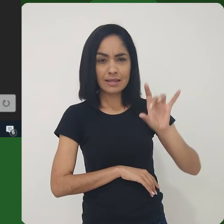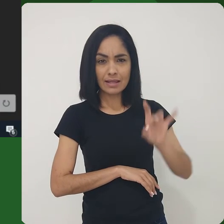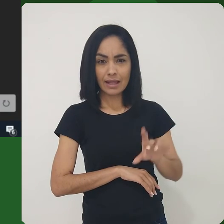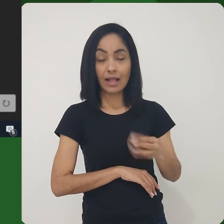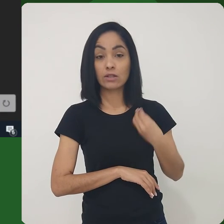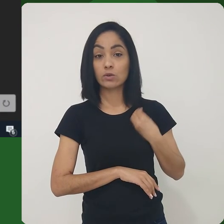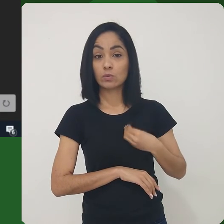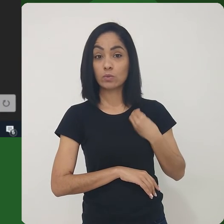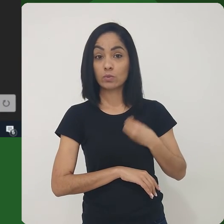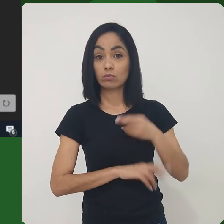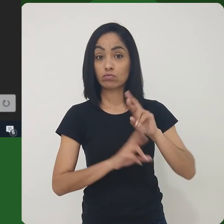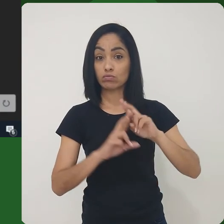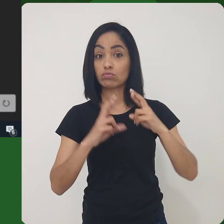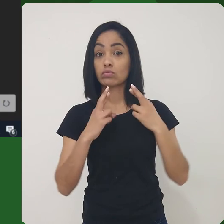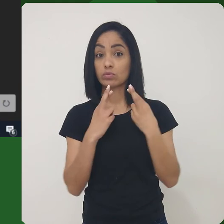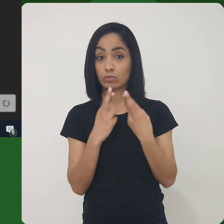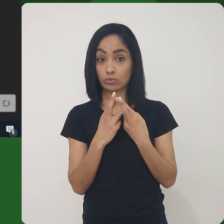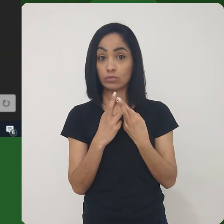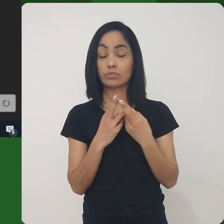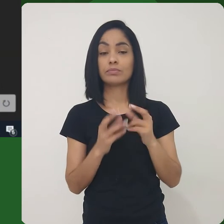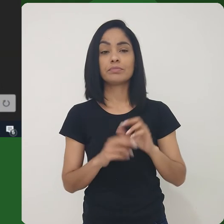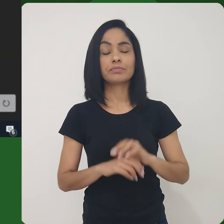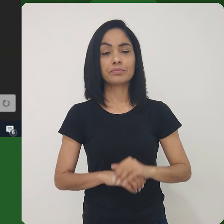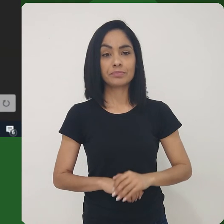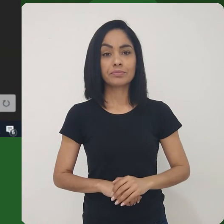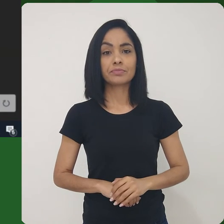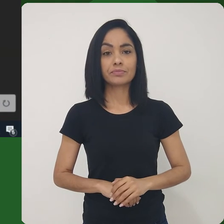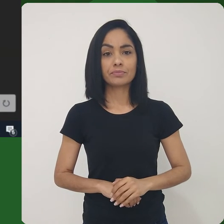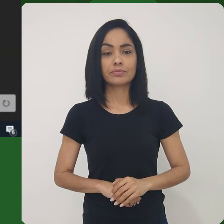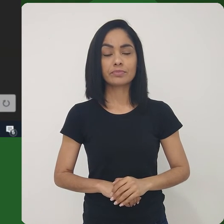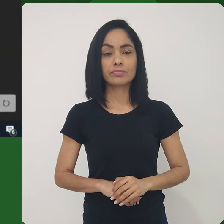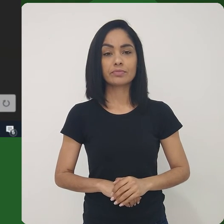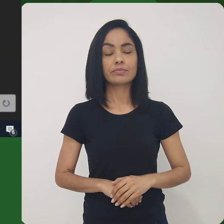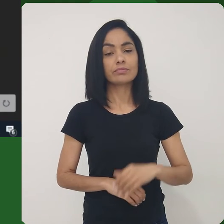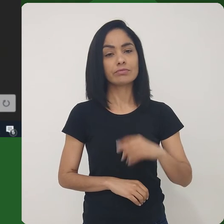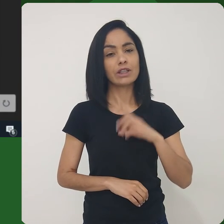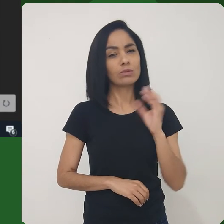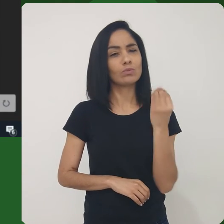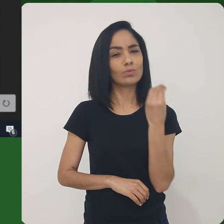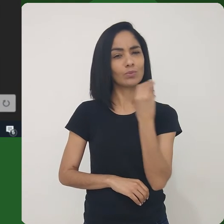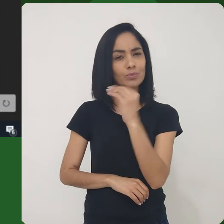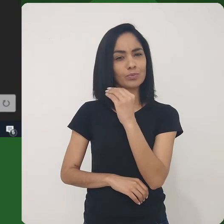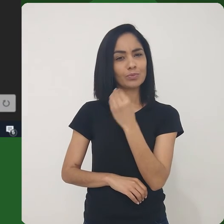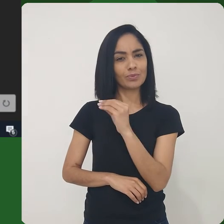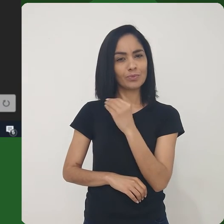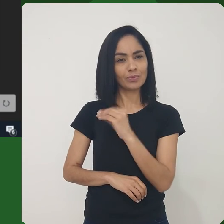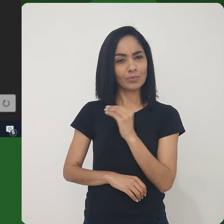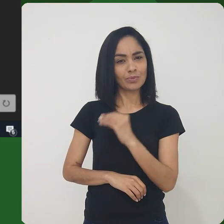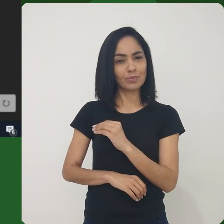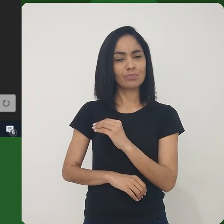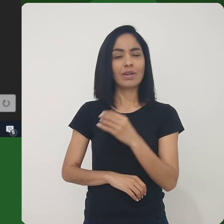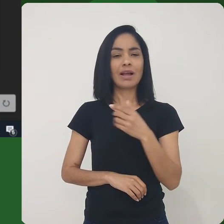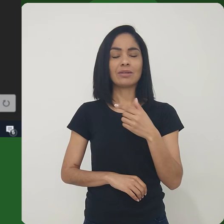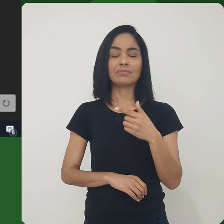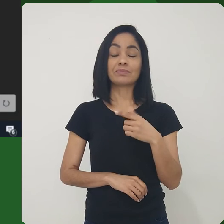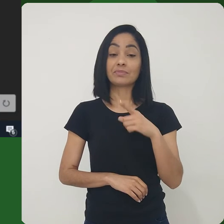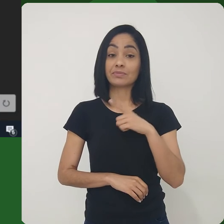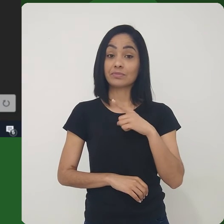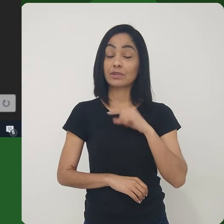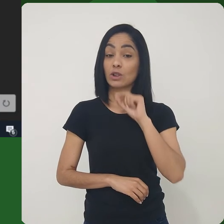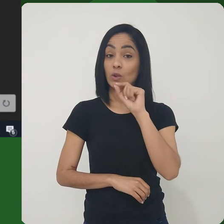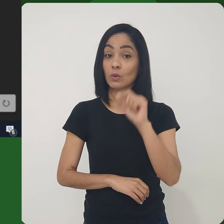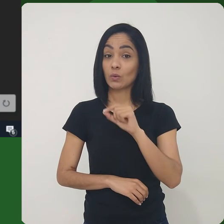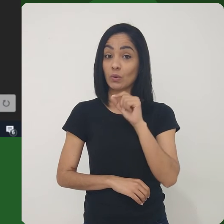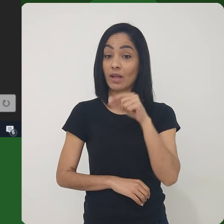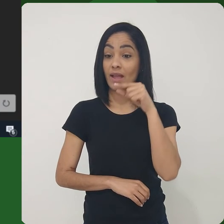de cada um que esteve presente nesta reunião, colocado aqui com um